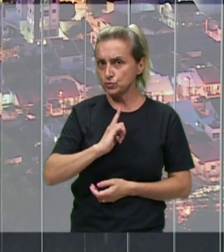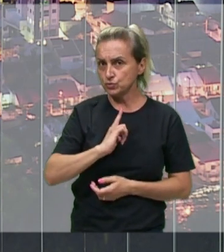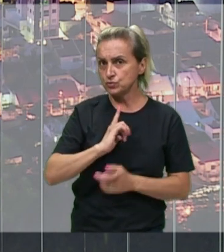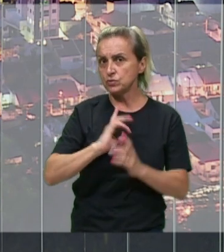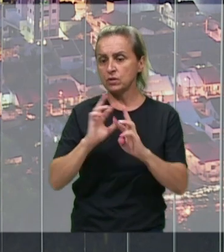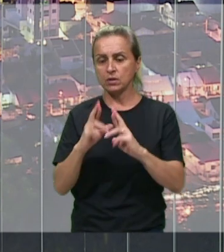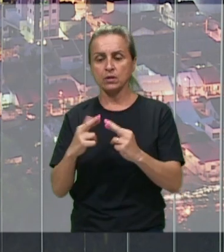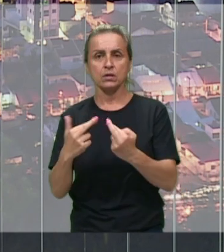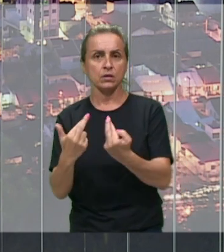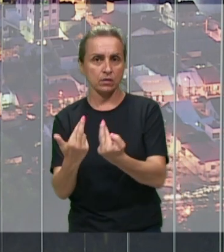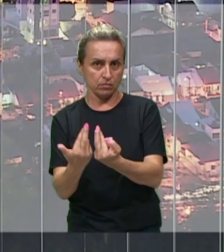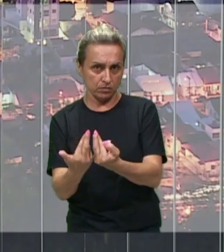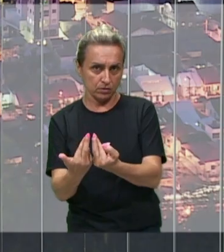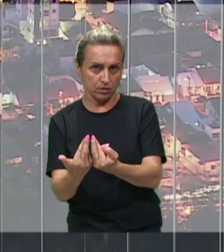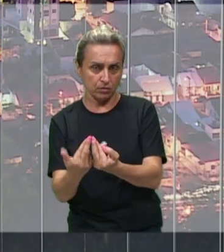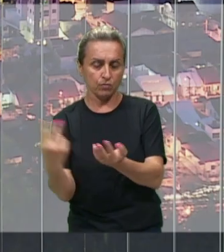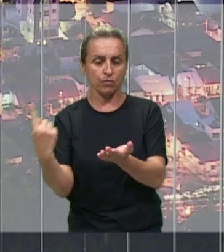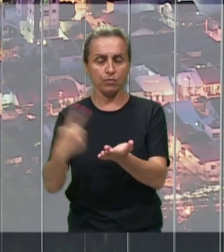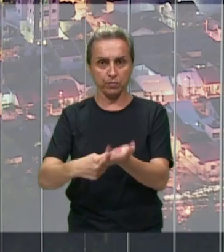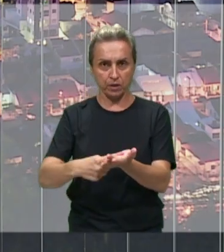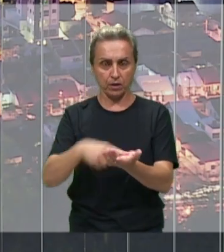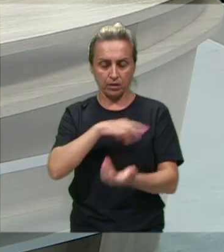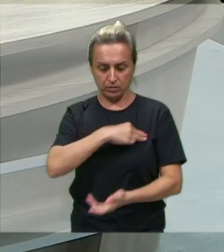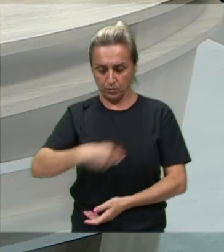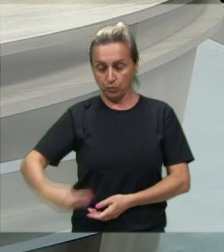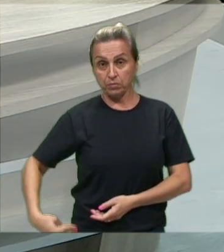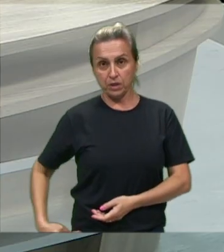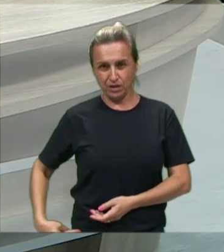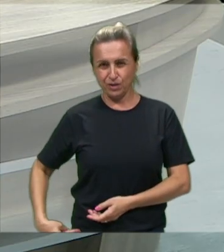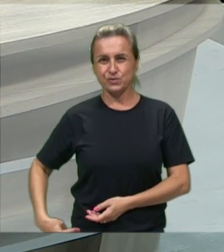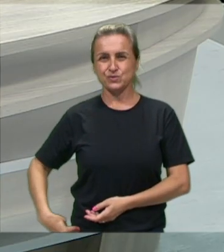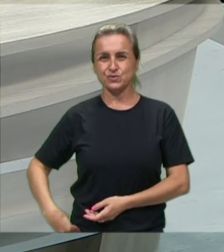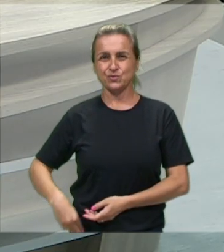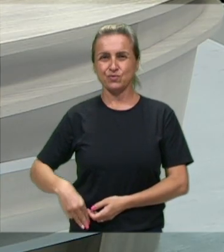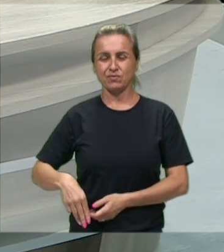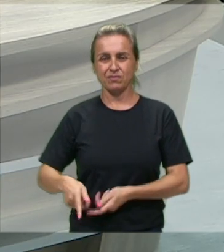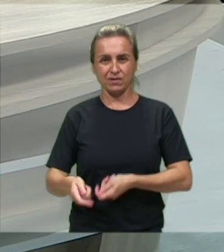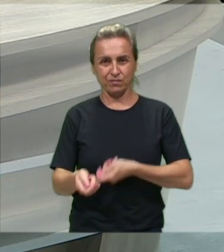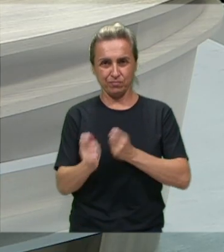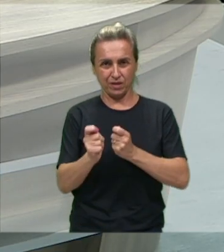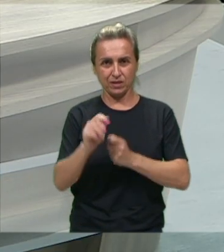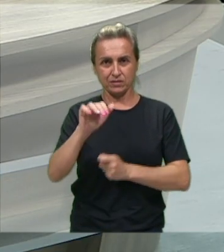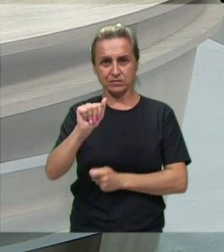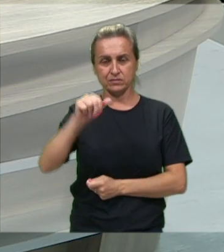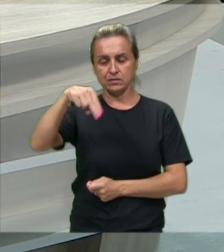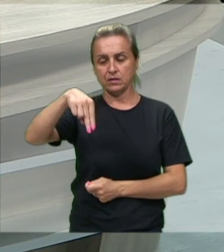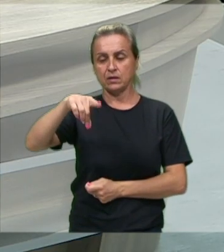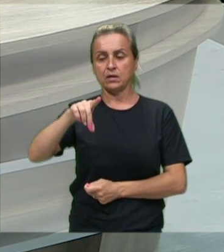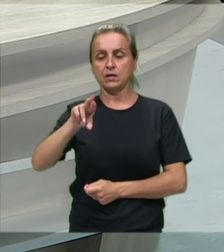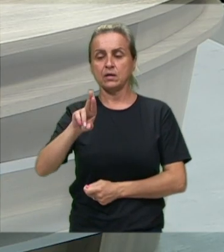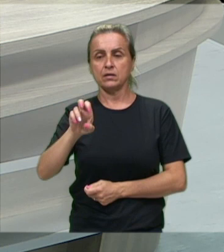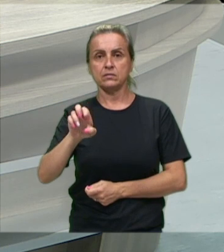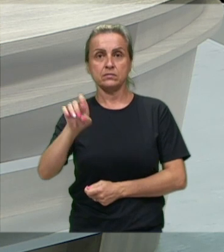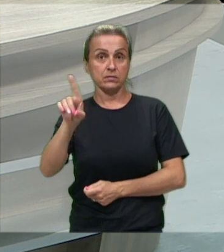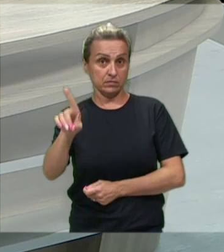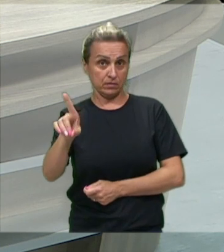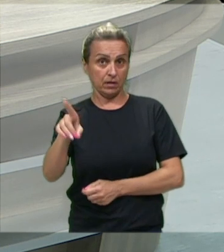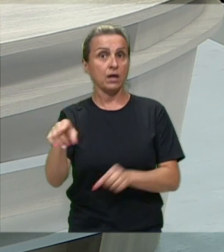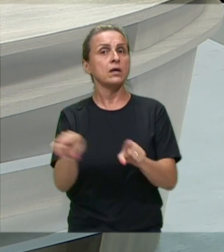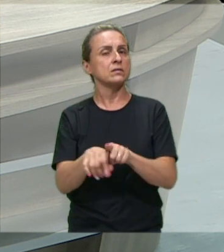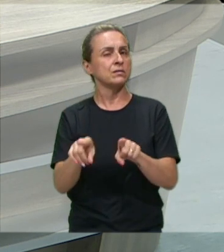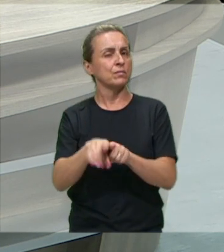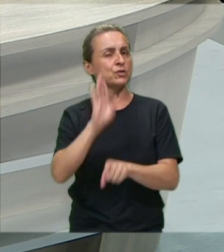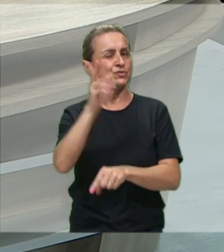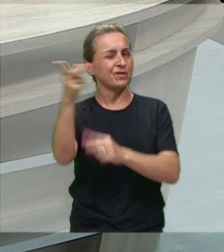com o ministro da Pesca e Agricultura, o André de Paula, que já convidou para vir até Itajaí para conhecer a